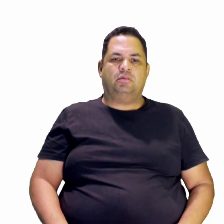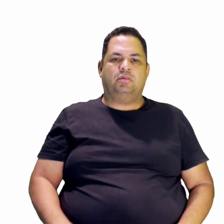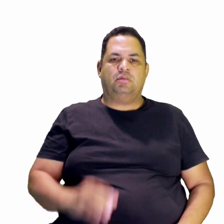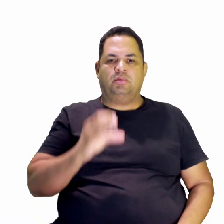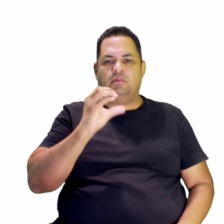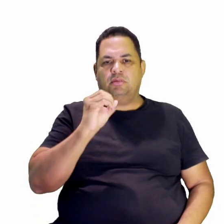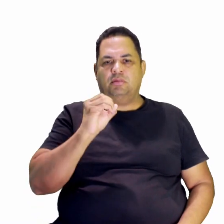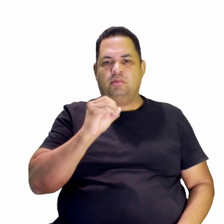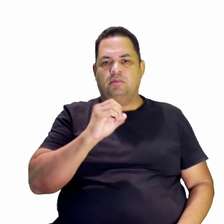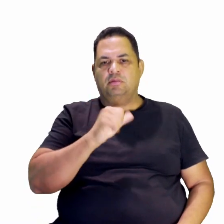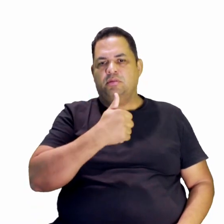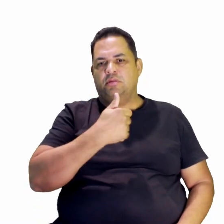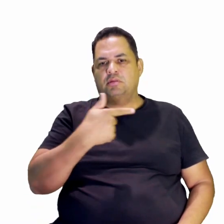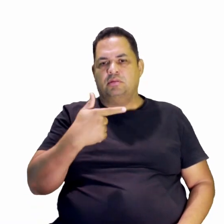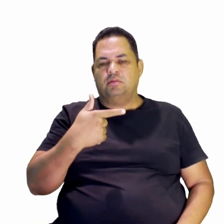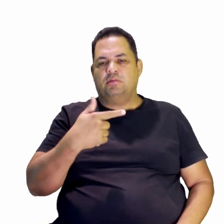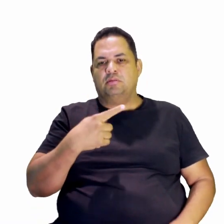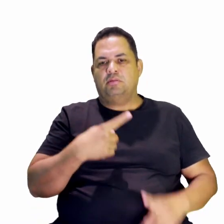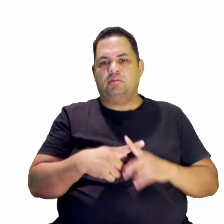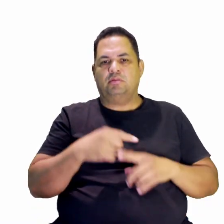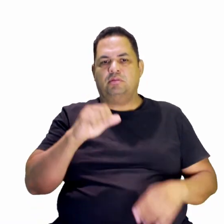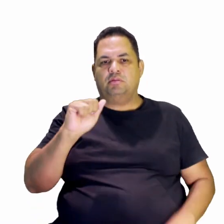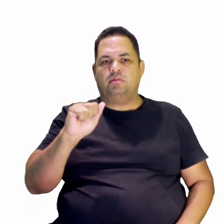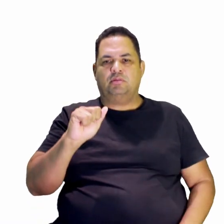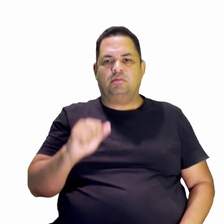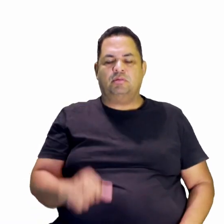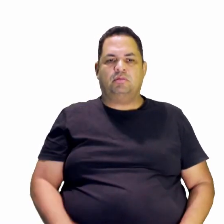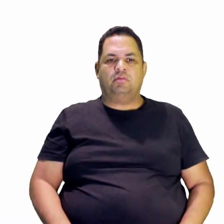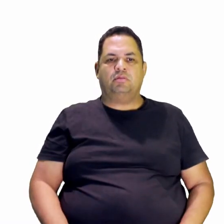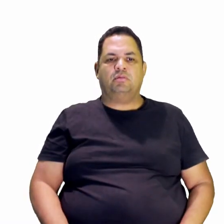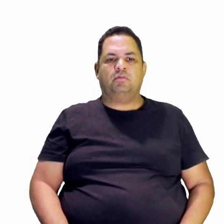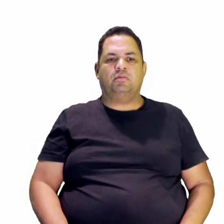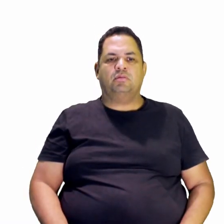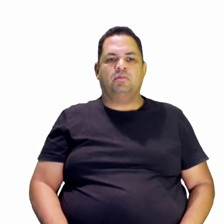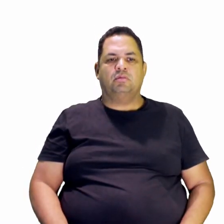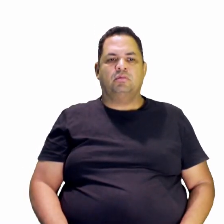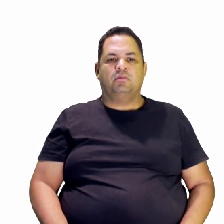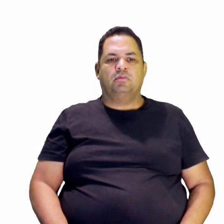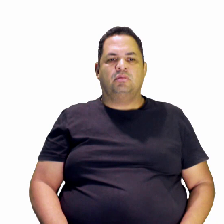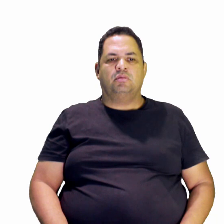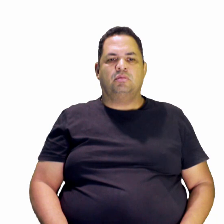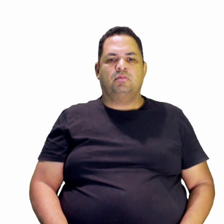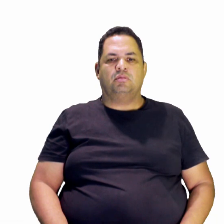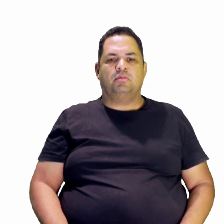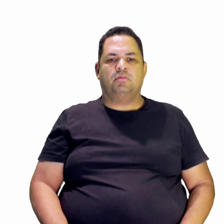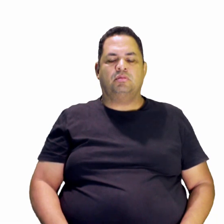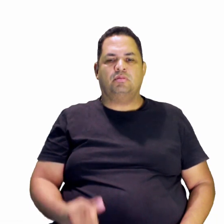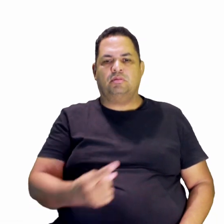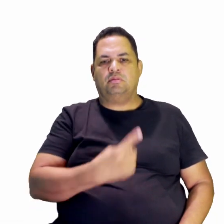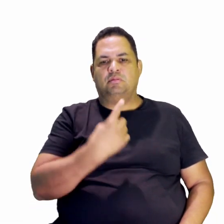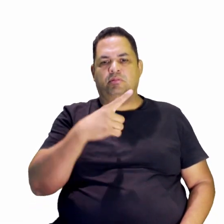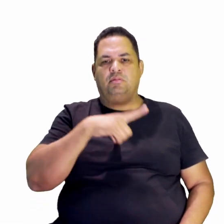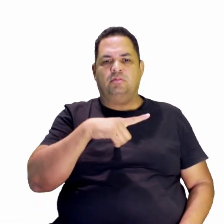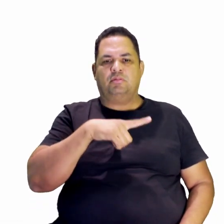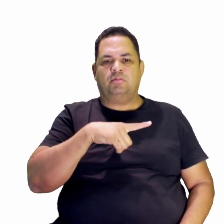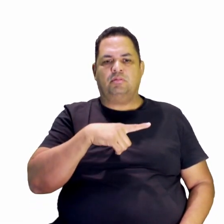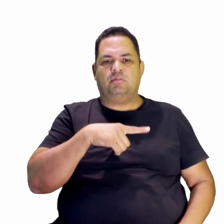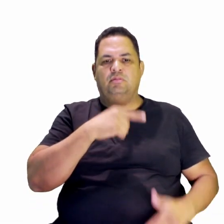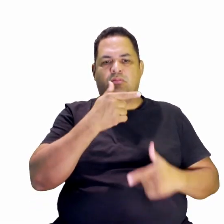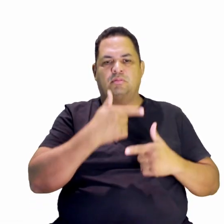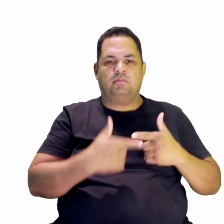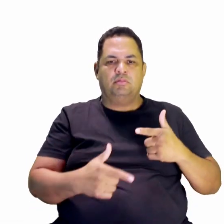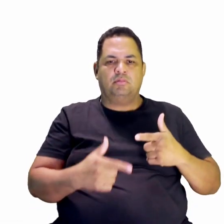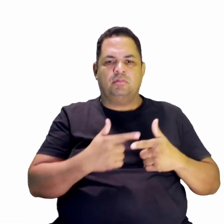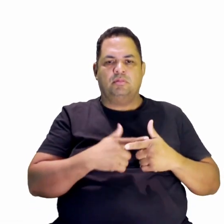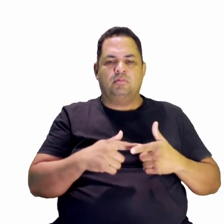0, 12A, porque já deu o valor para vocês, né? Olha bem, nós temos então, dividindo